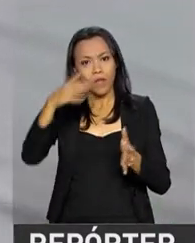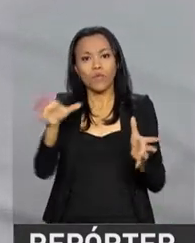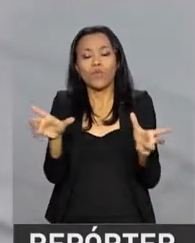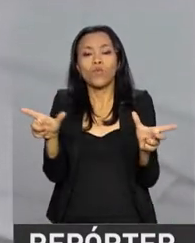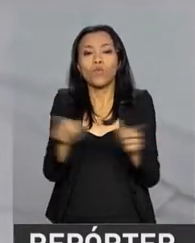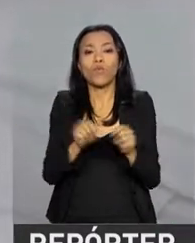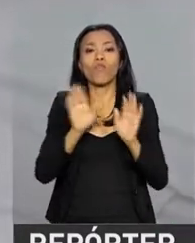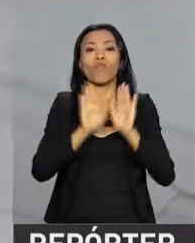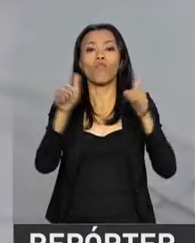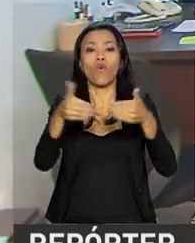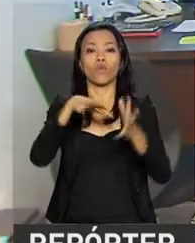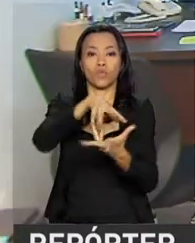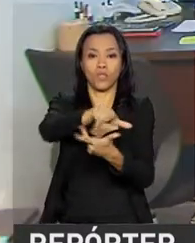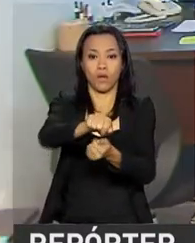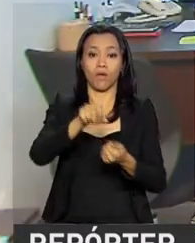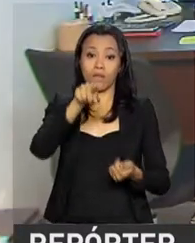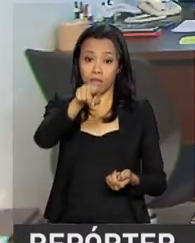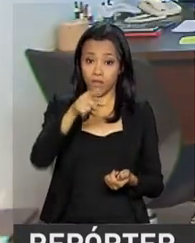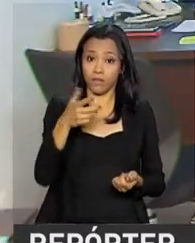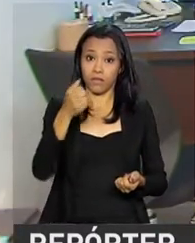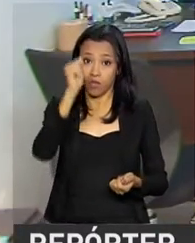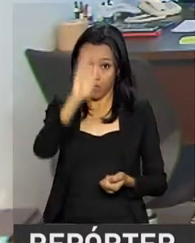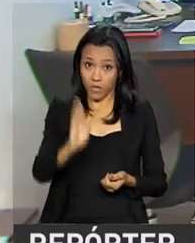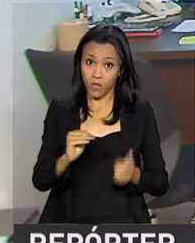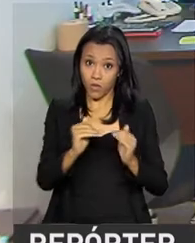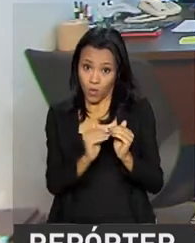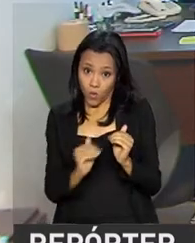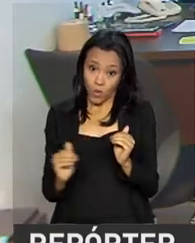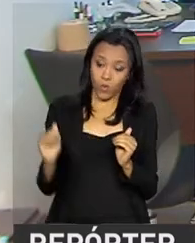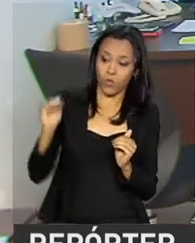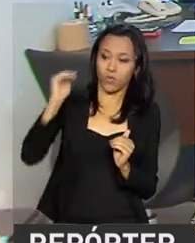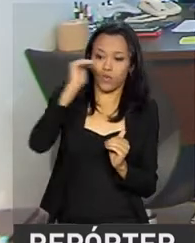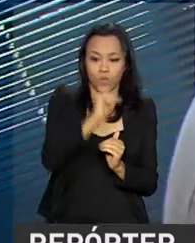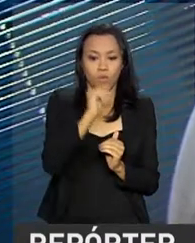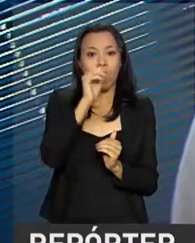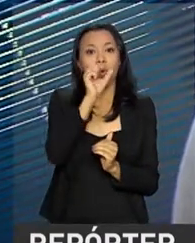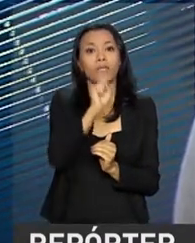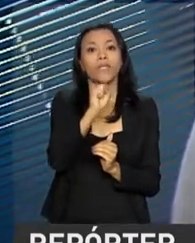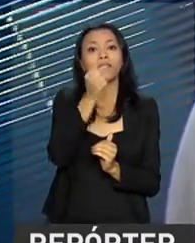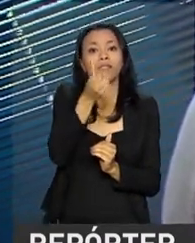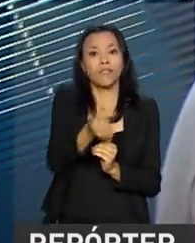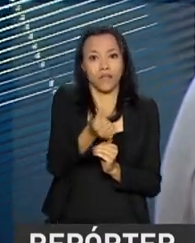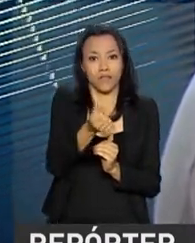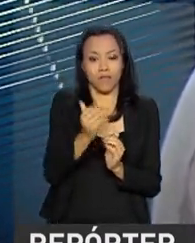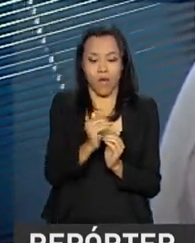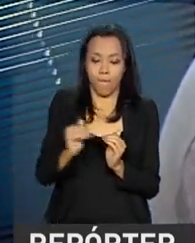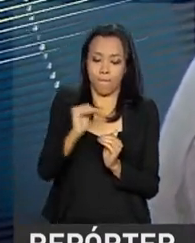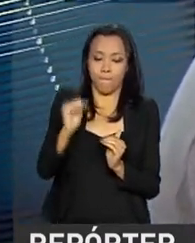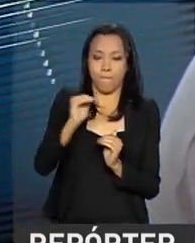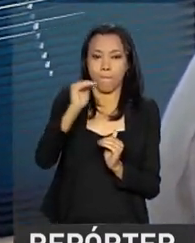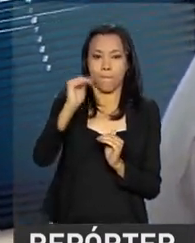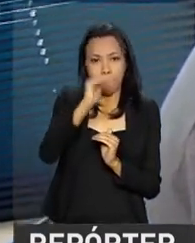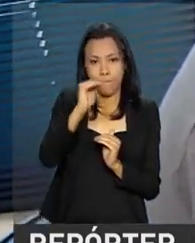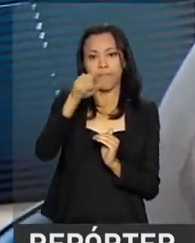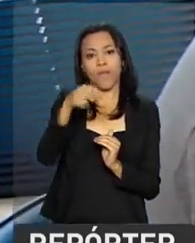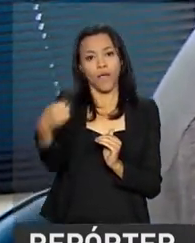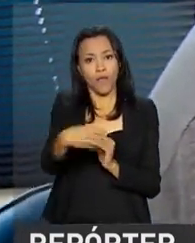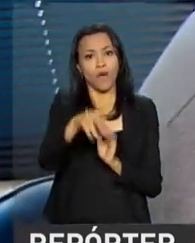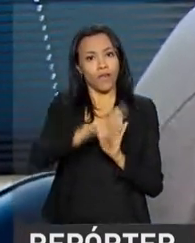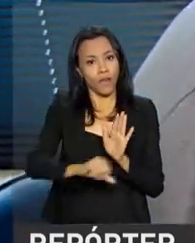trabalhista, a expectativa é que o país suba para a posição 86. A nova lei tem potencial para